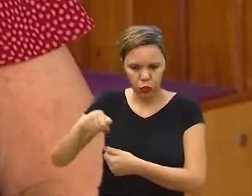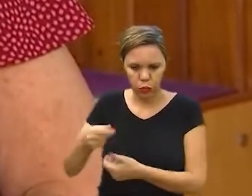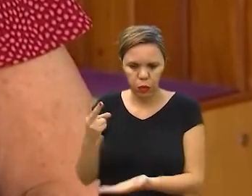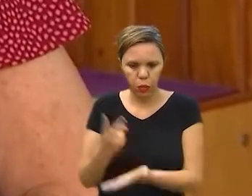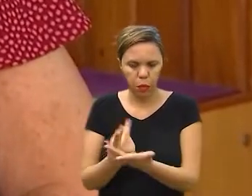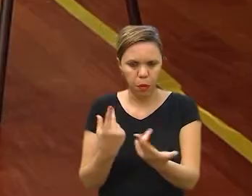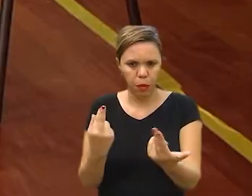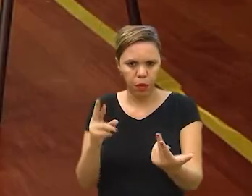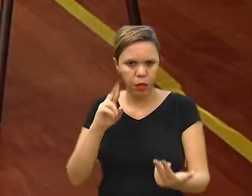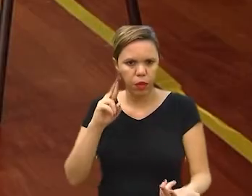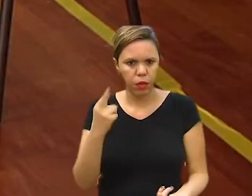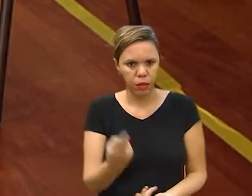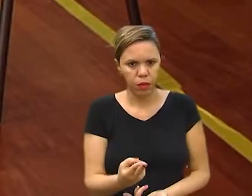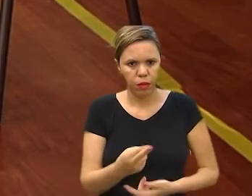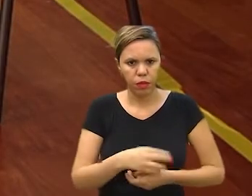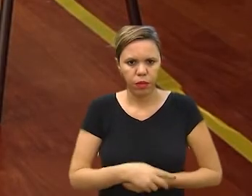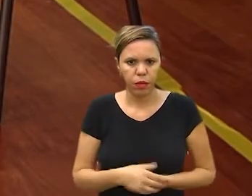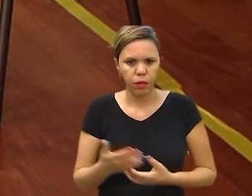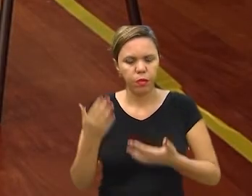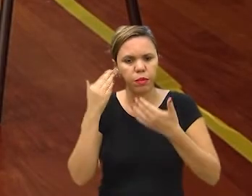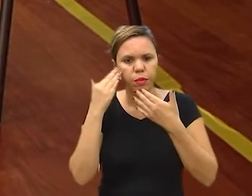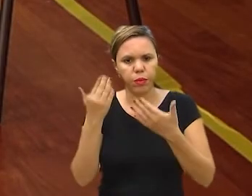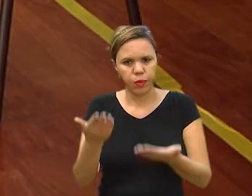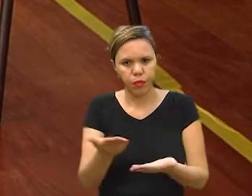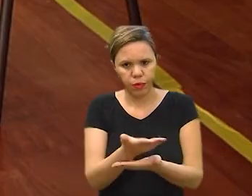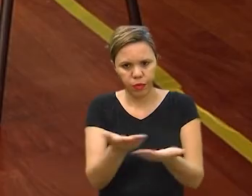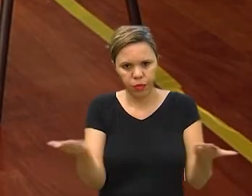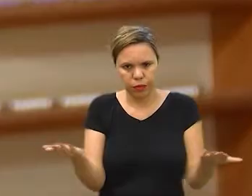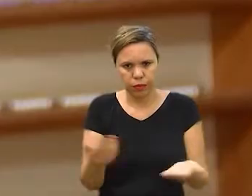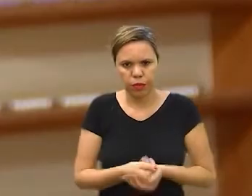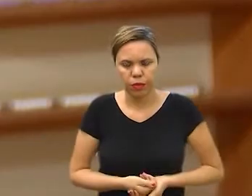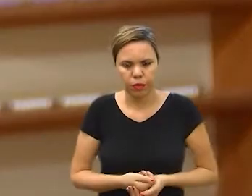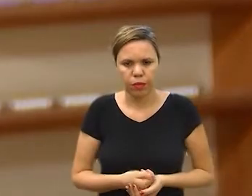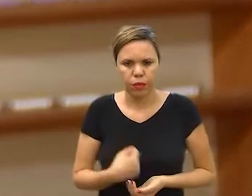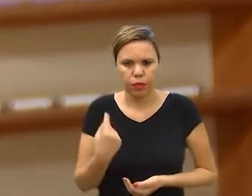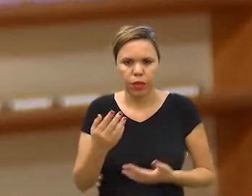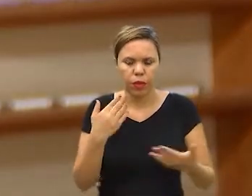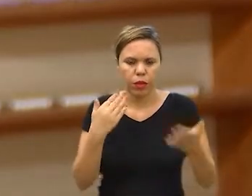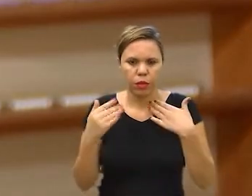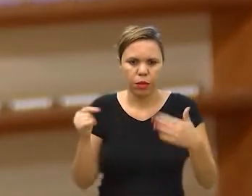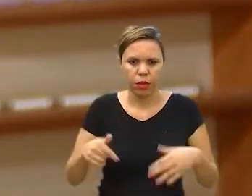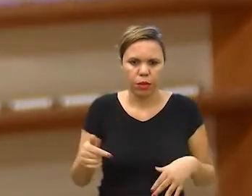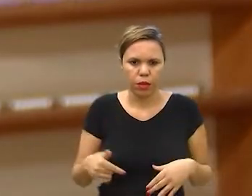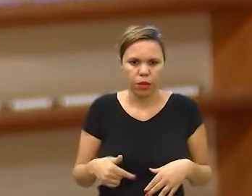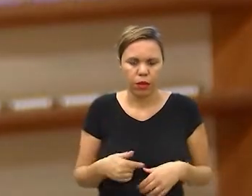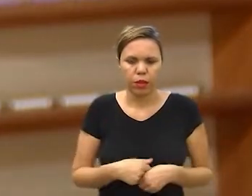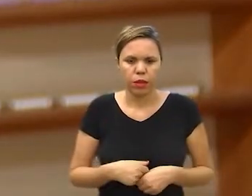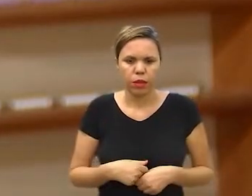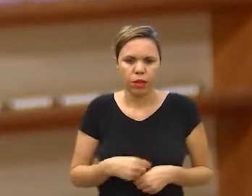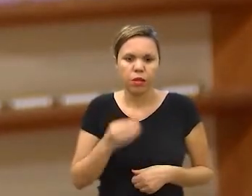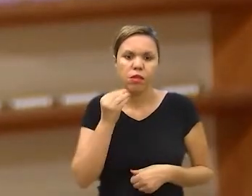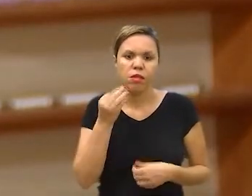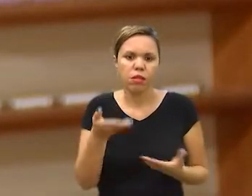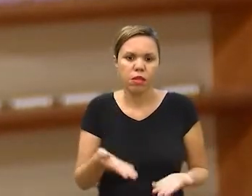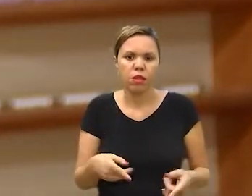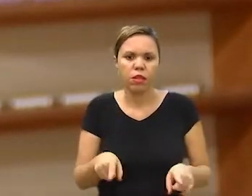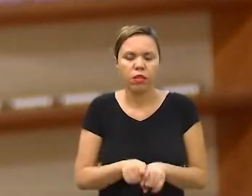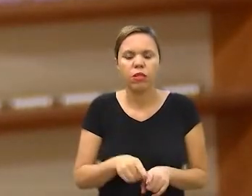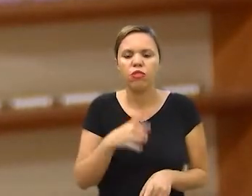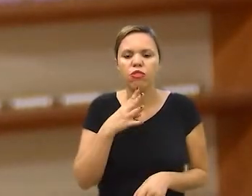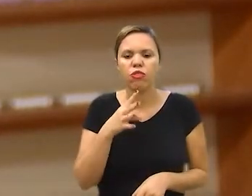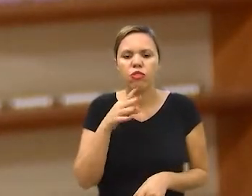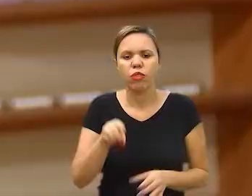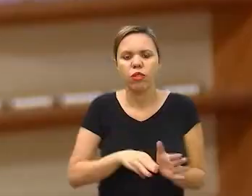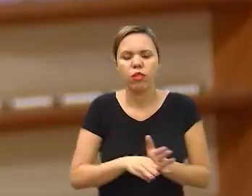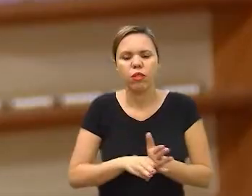Tem dado certo. Sim. Eu quero agradecer a vocês por esse nosso bate-papo, por poder me dar essa oportunidade também de conhecer